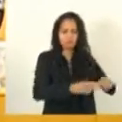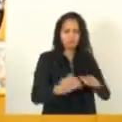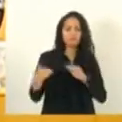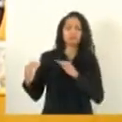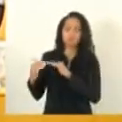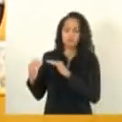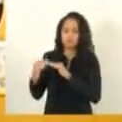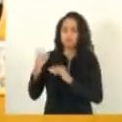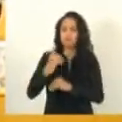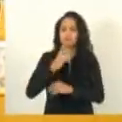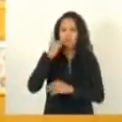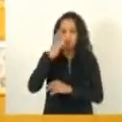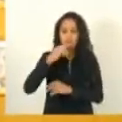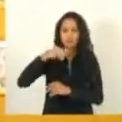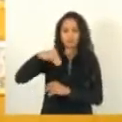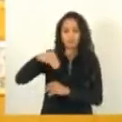que,